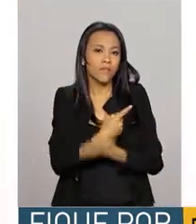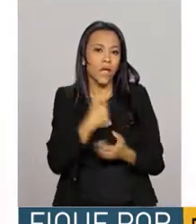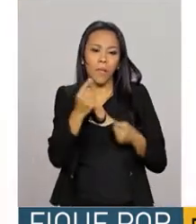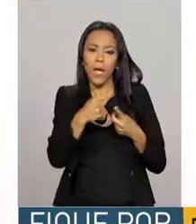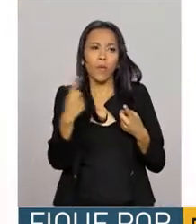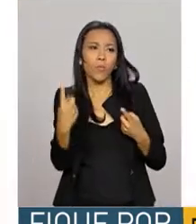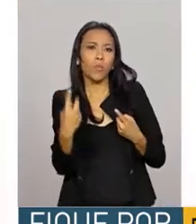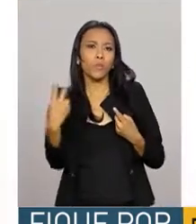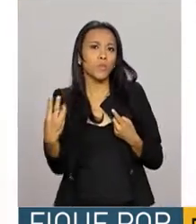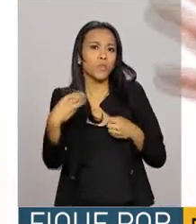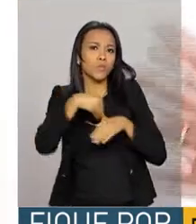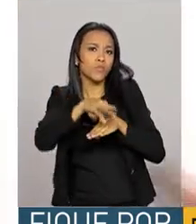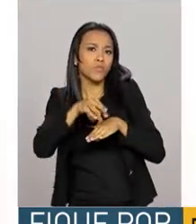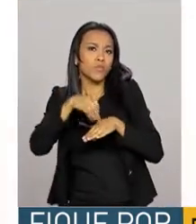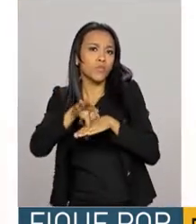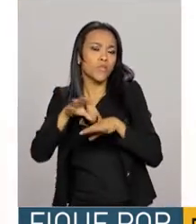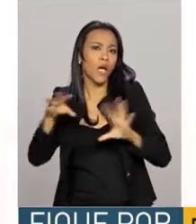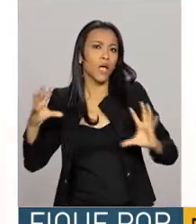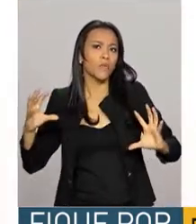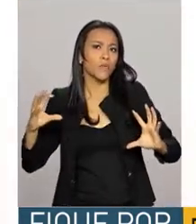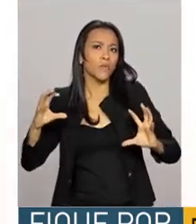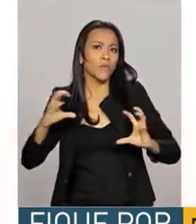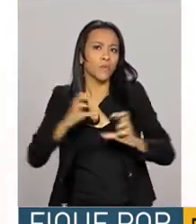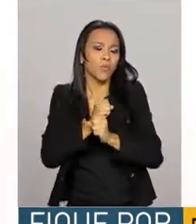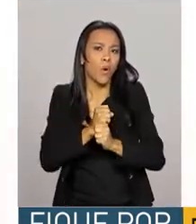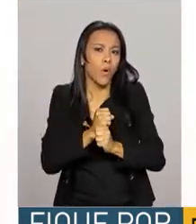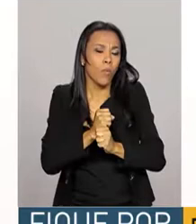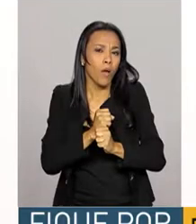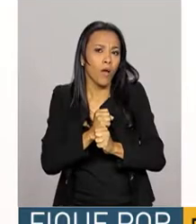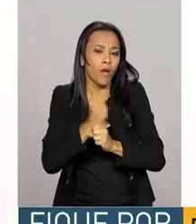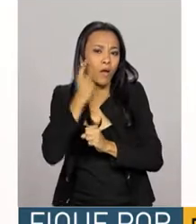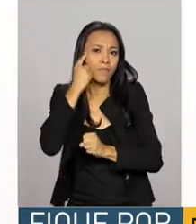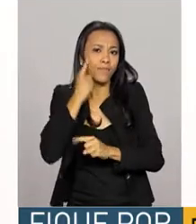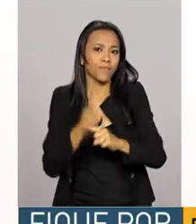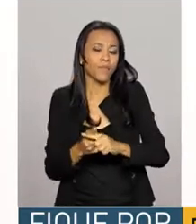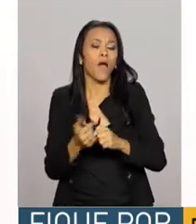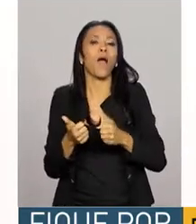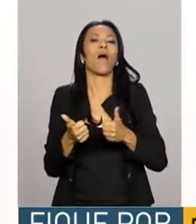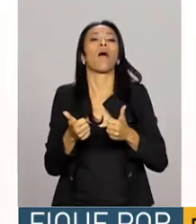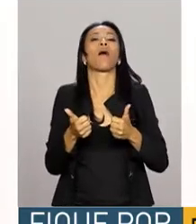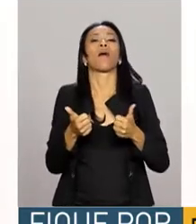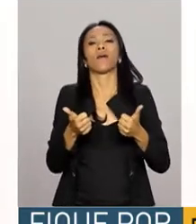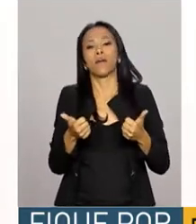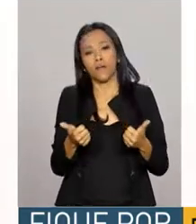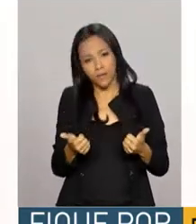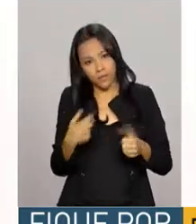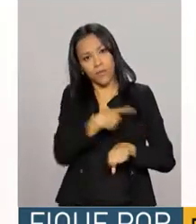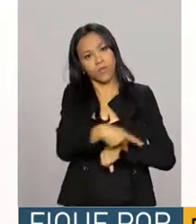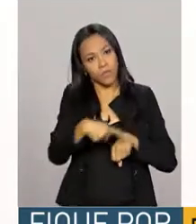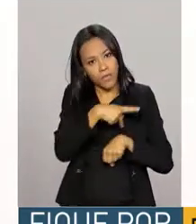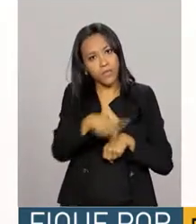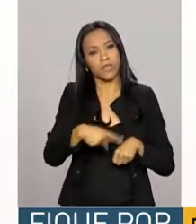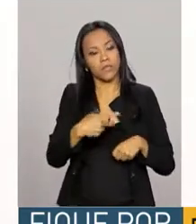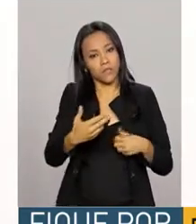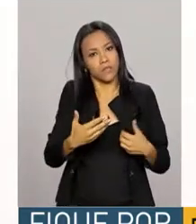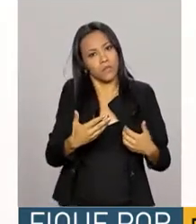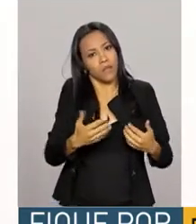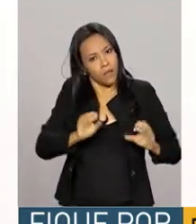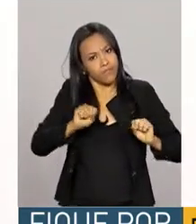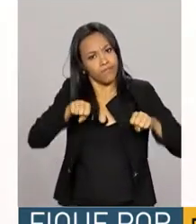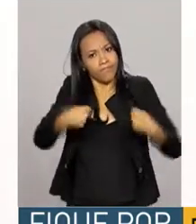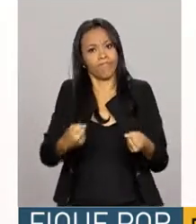notícia duas noites quando você soma o noticiário positivo é que você vê como o país está realmente se